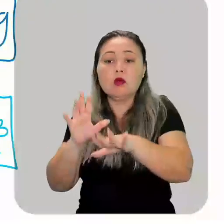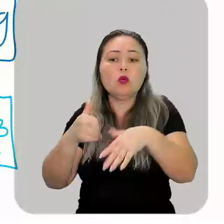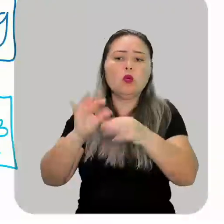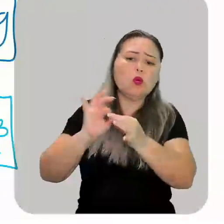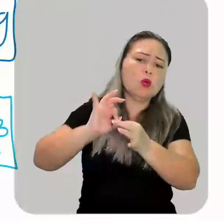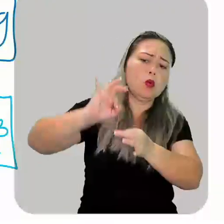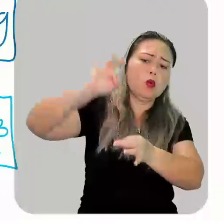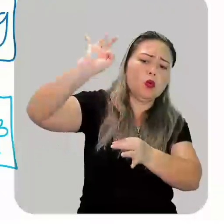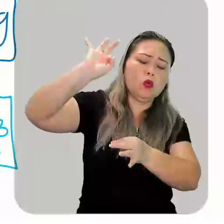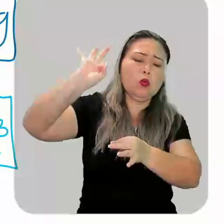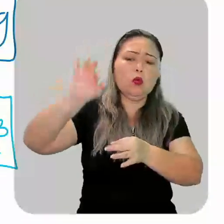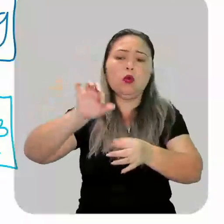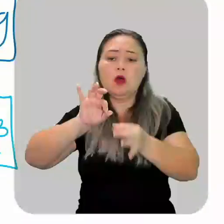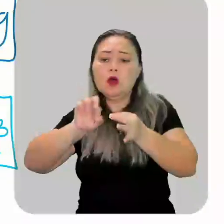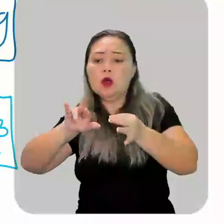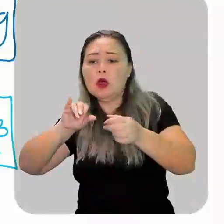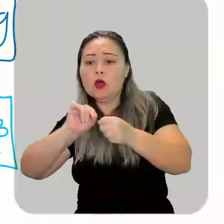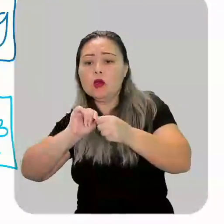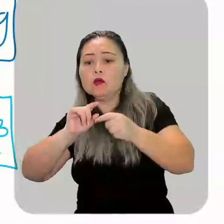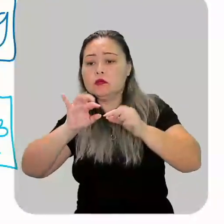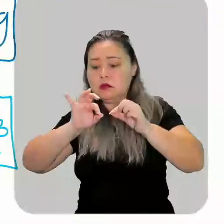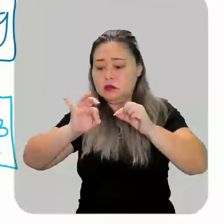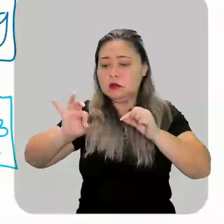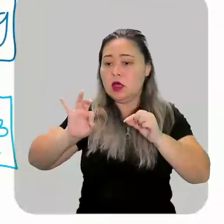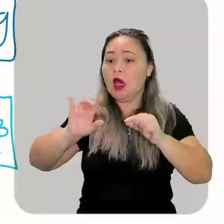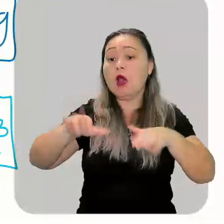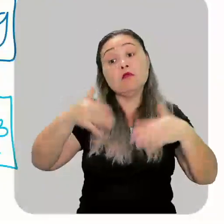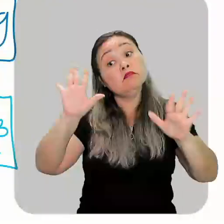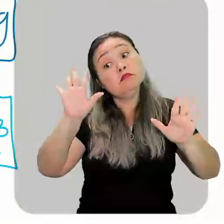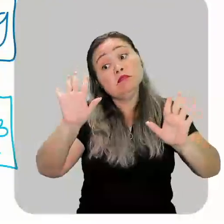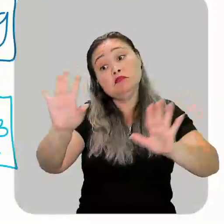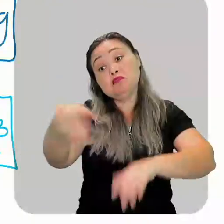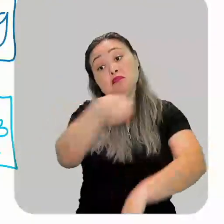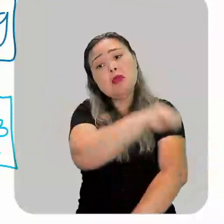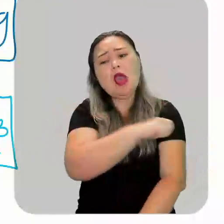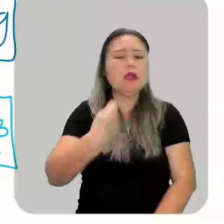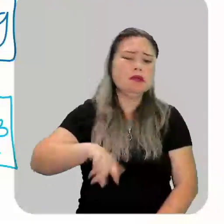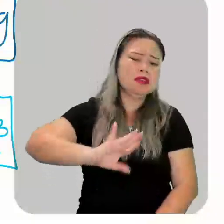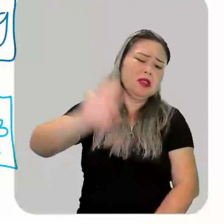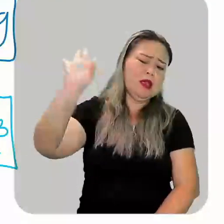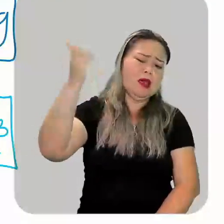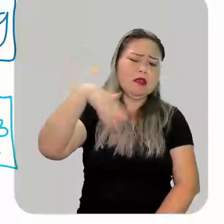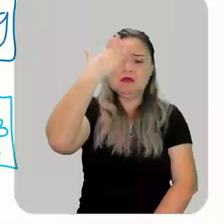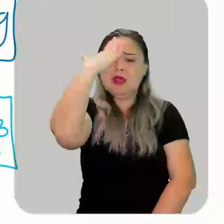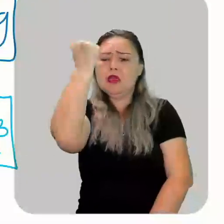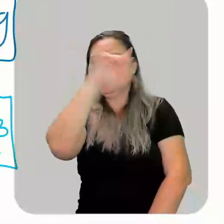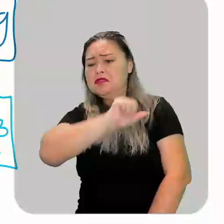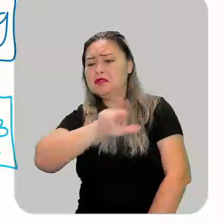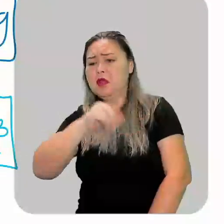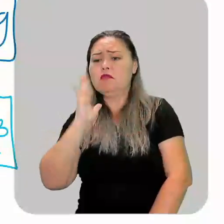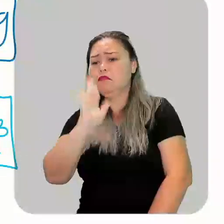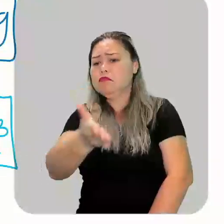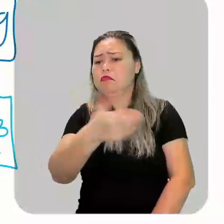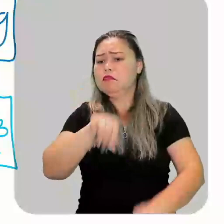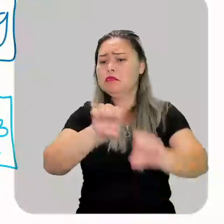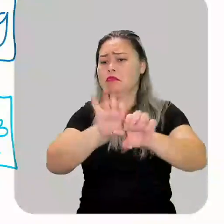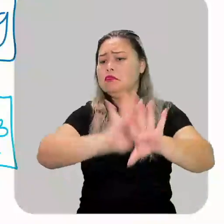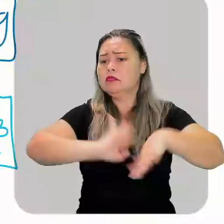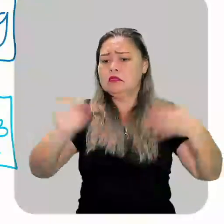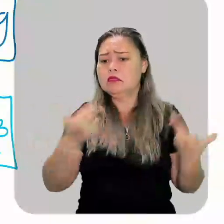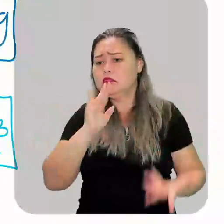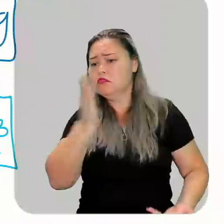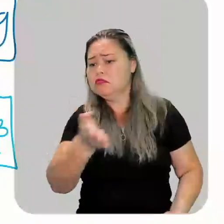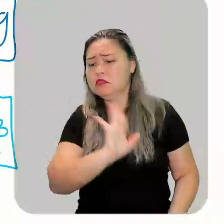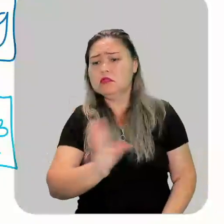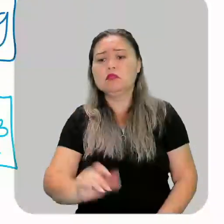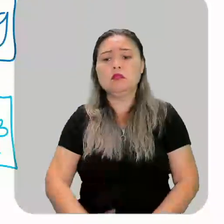que é altura, o que é raio, o que é diâmetro. Mas aí vai do aluno. Ah, não, eu não preciso disso, professor. Eu sei o que é raio, eu já vou direto na equação, eu vou